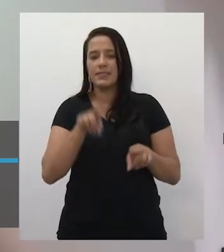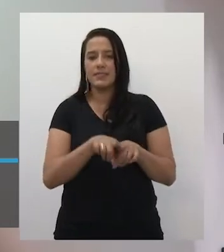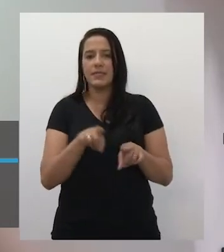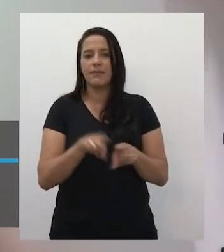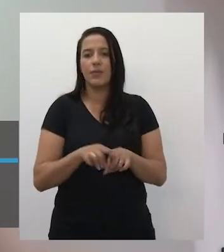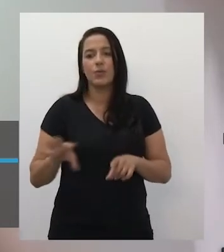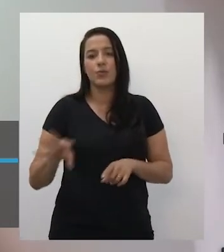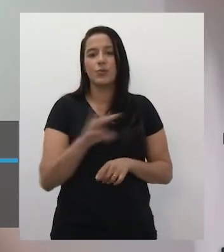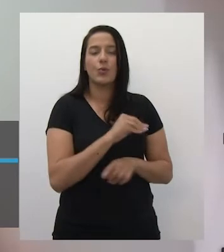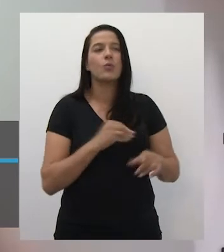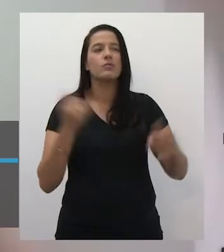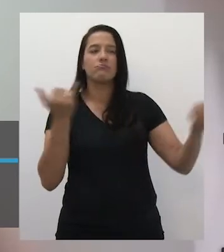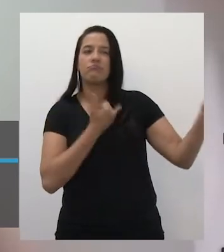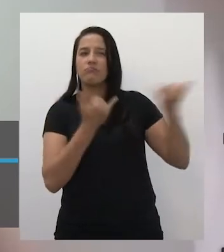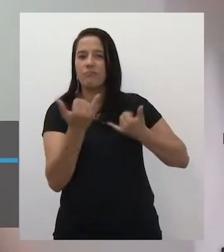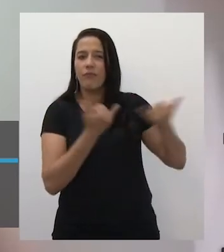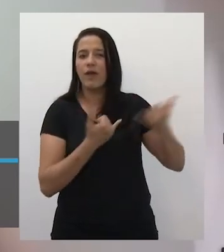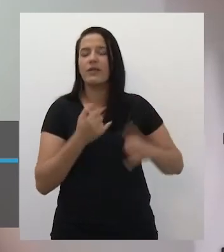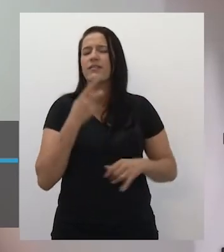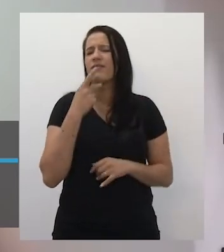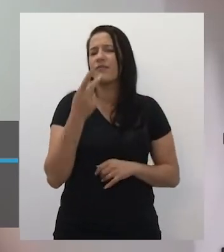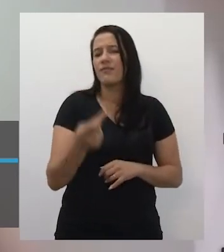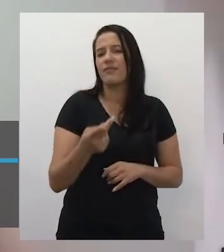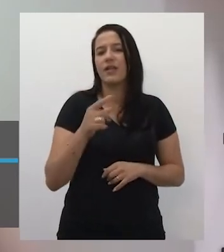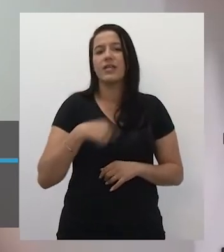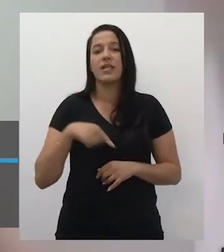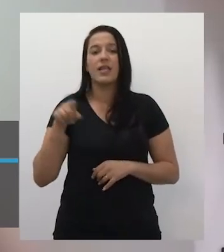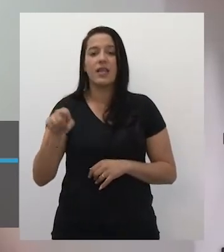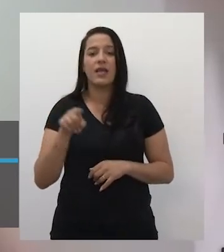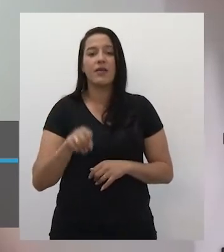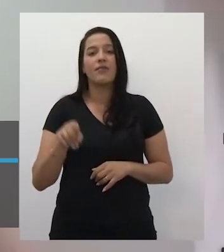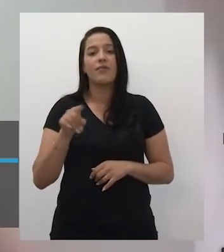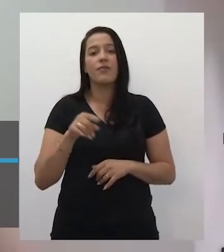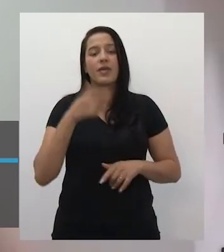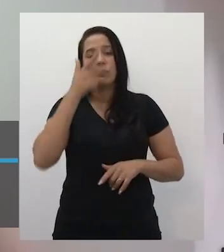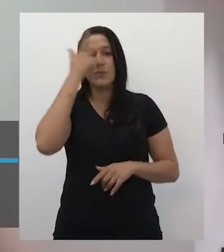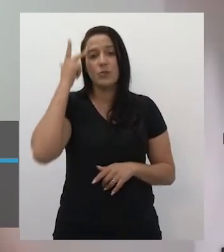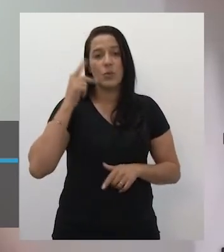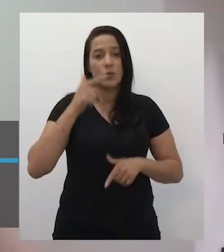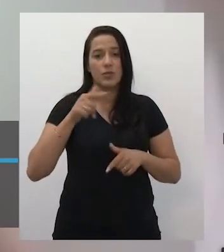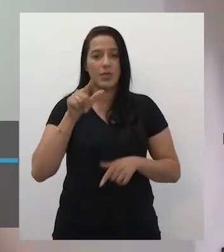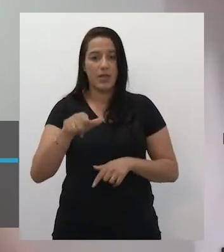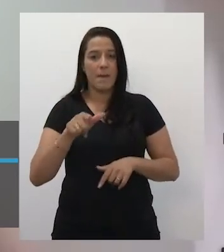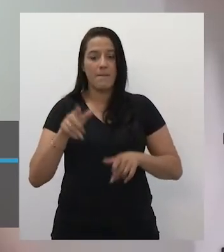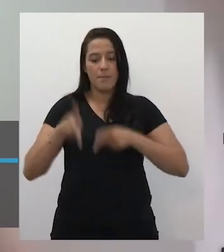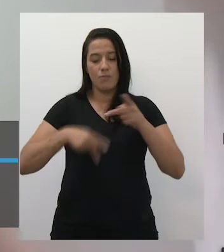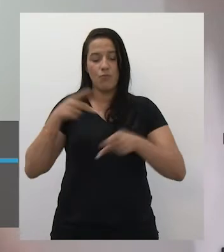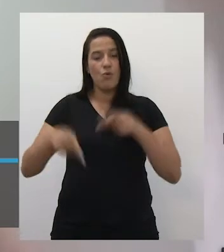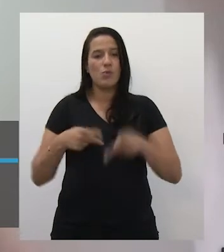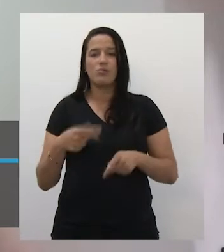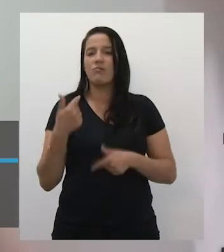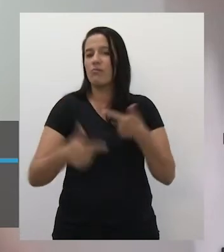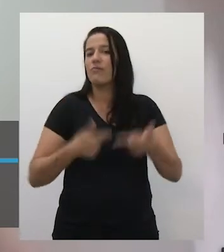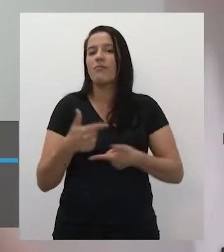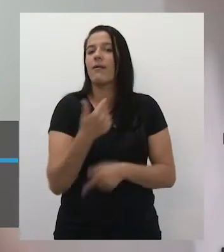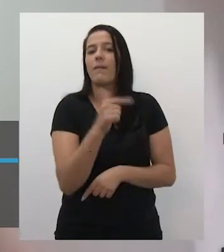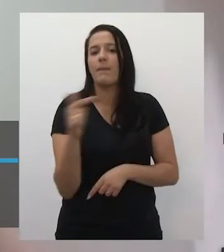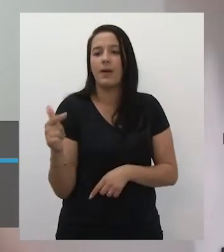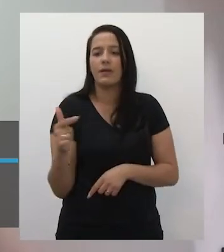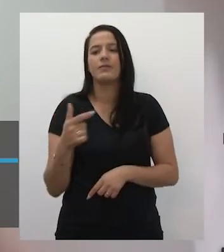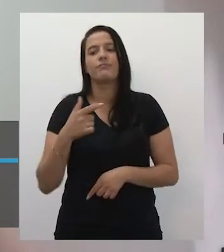me atualizar com os cursos oferecidos pela EFAP. Procuro também motivar as meninas, o pessoal que trabalha